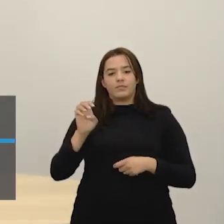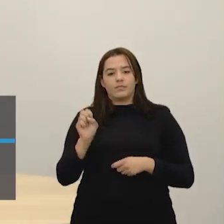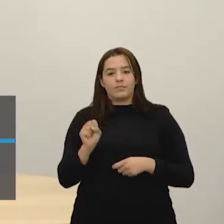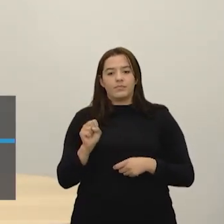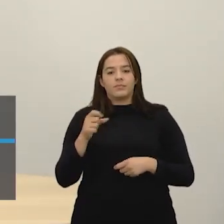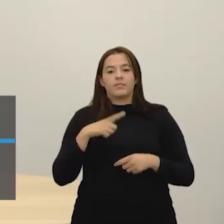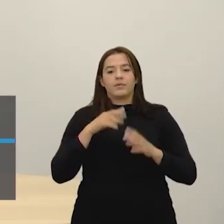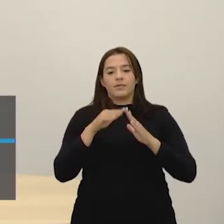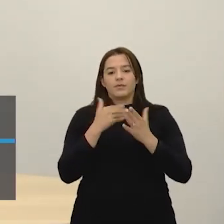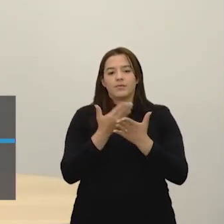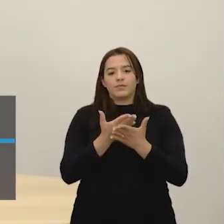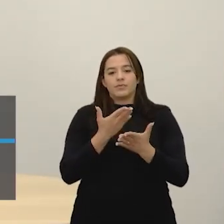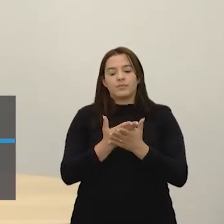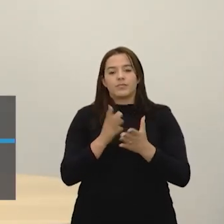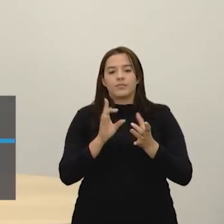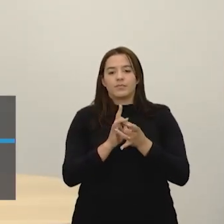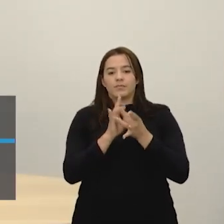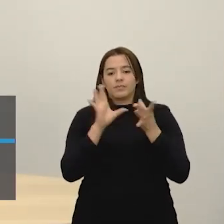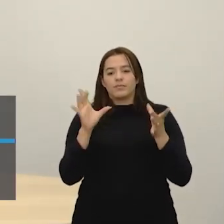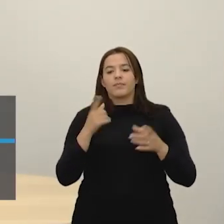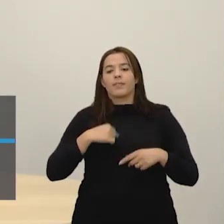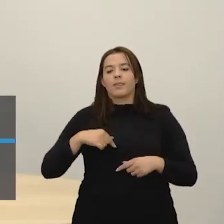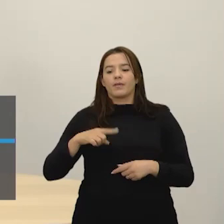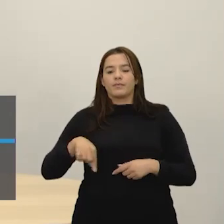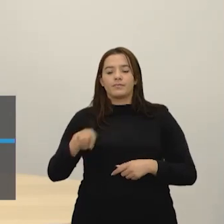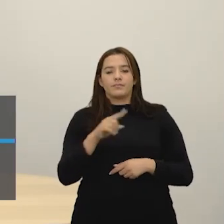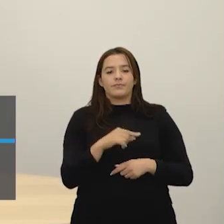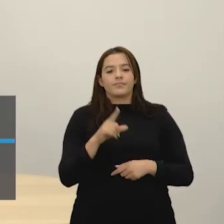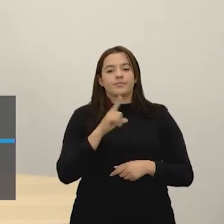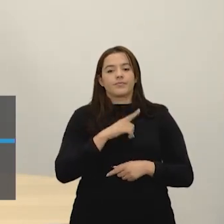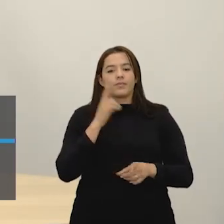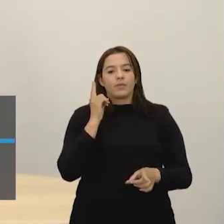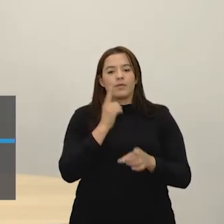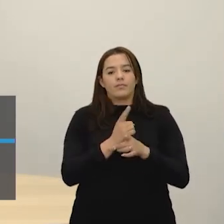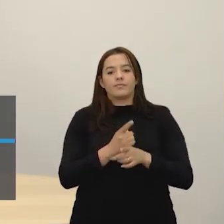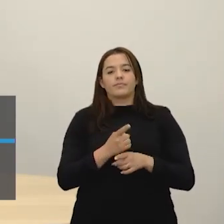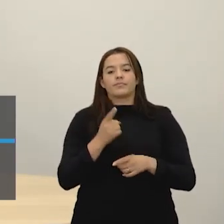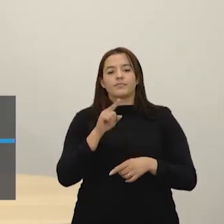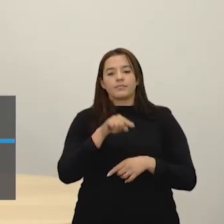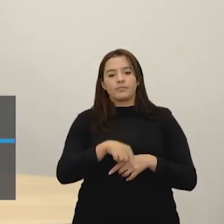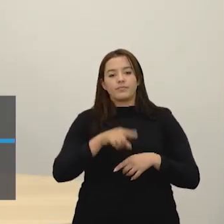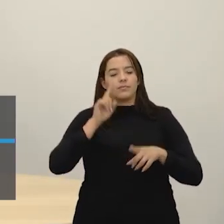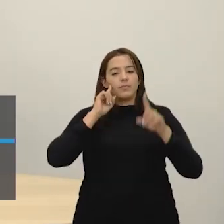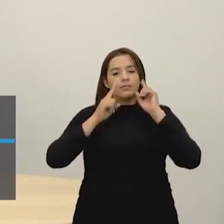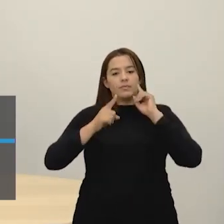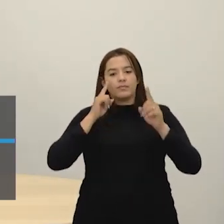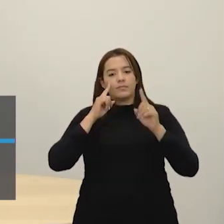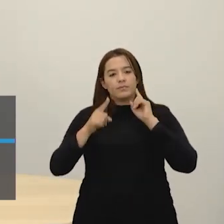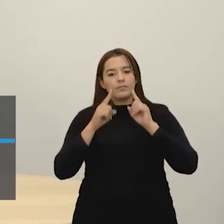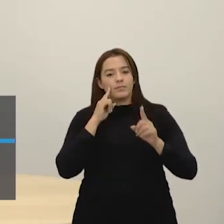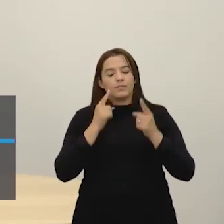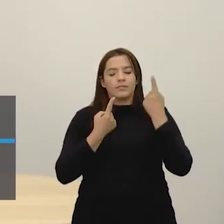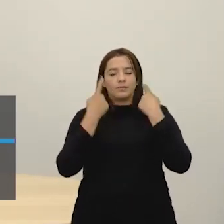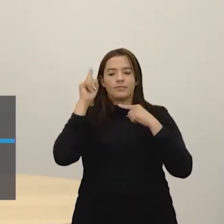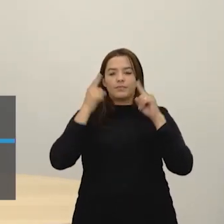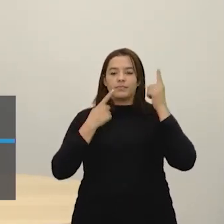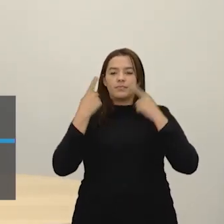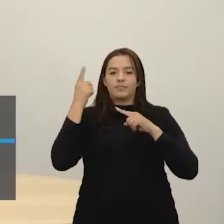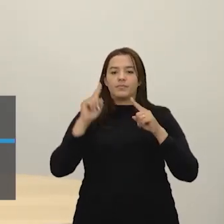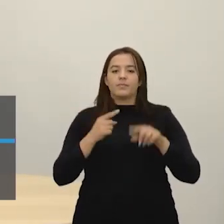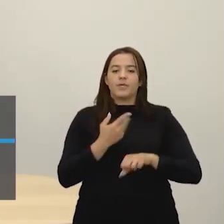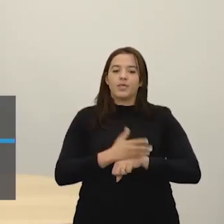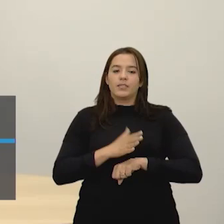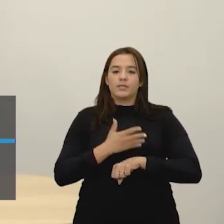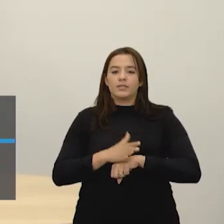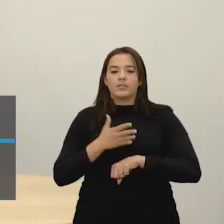Essa escola neoliberal, e que que encontra na ditadura chilena um balão de